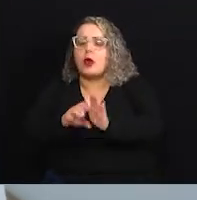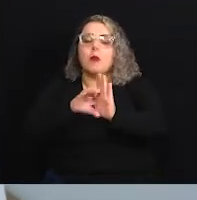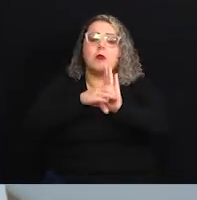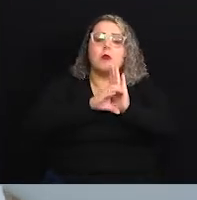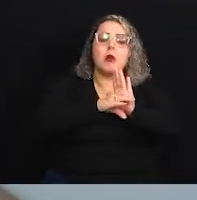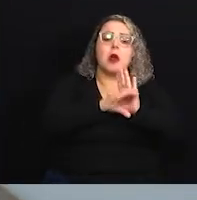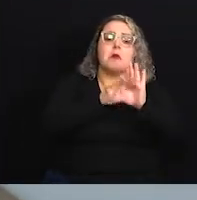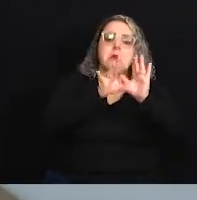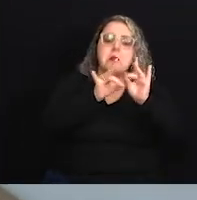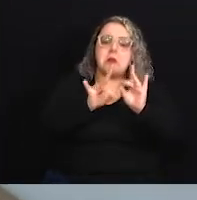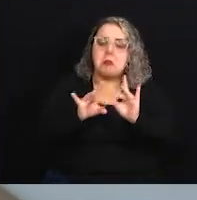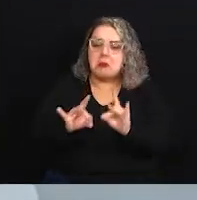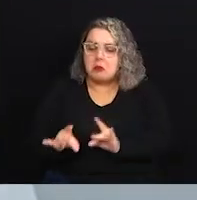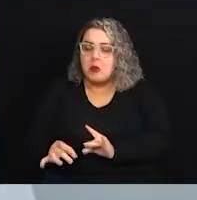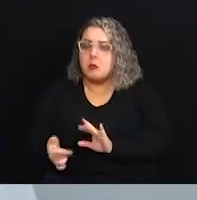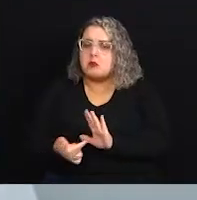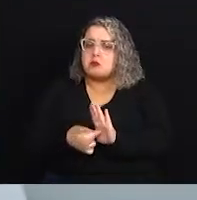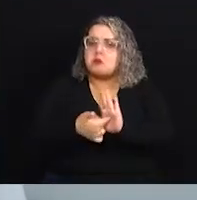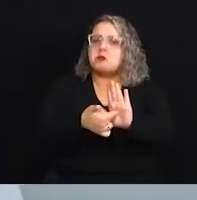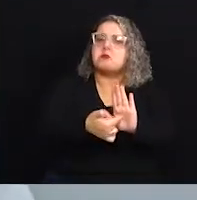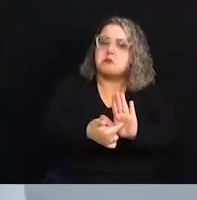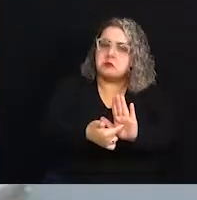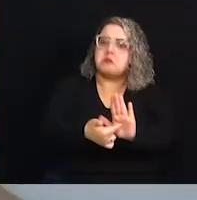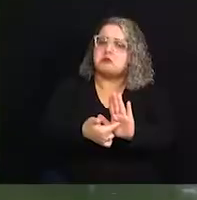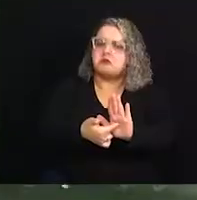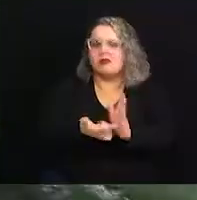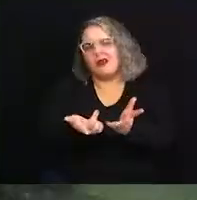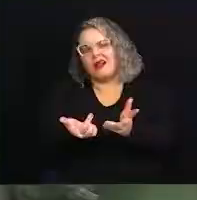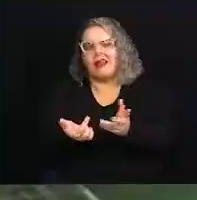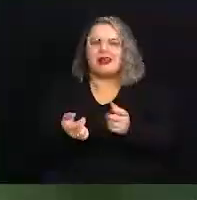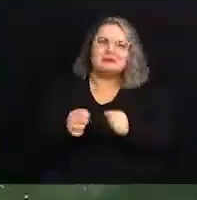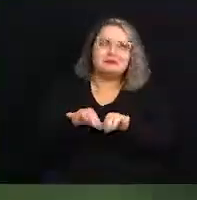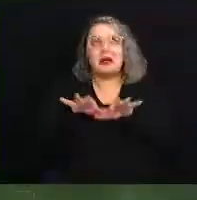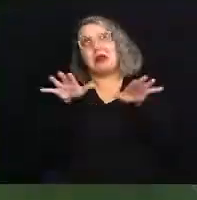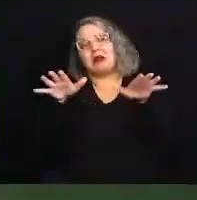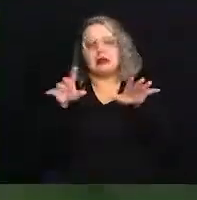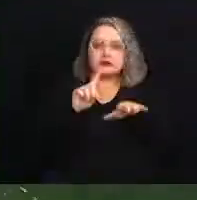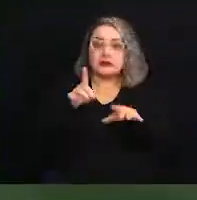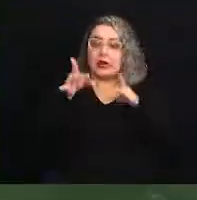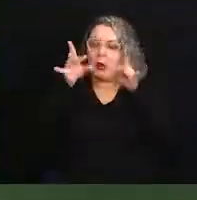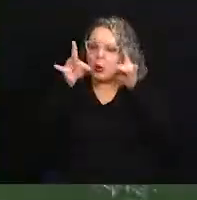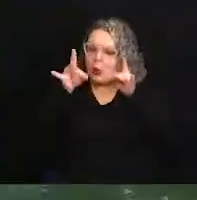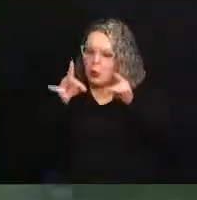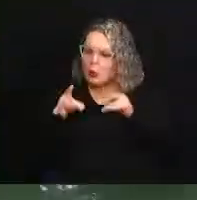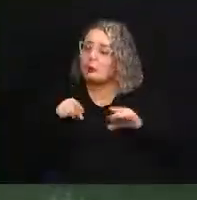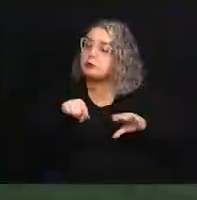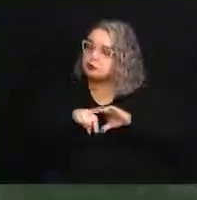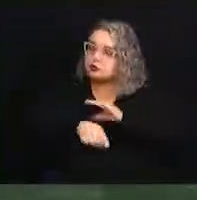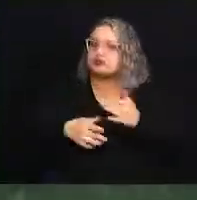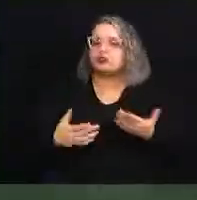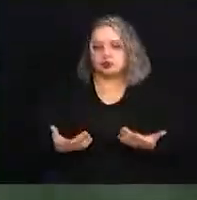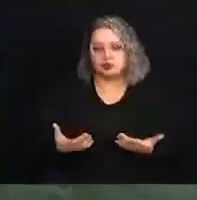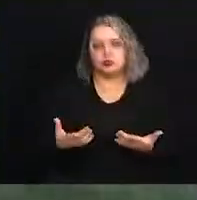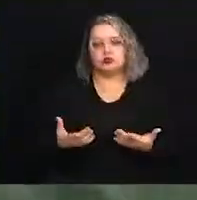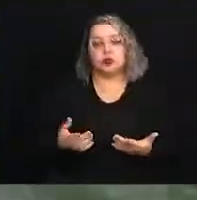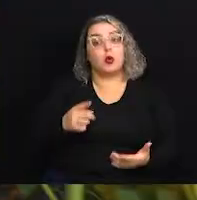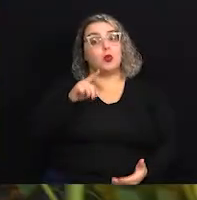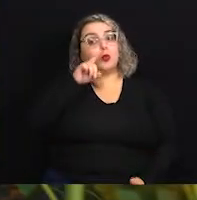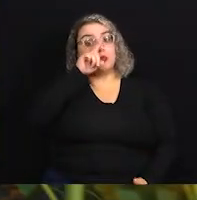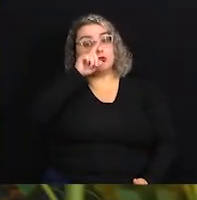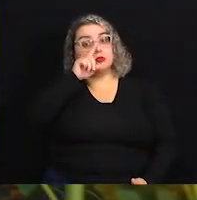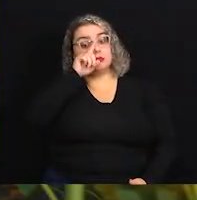que se mostrava ainda um tanto generalista, não abrangendo mais profundamente os